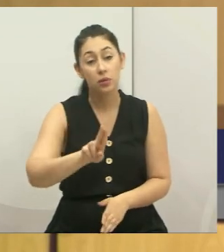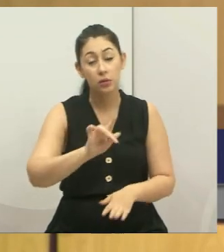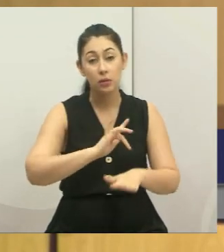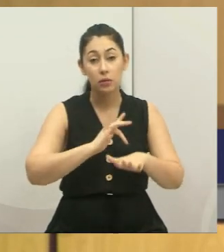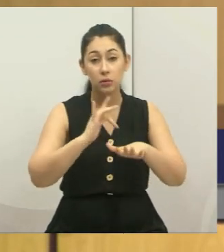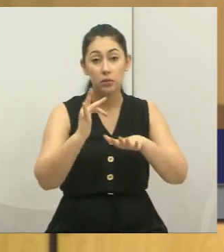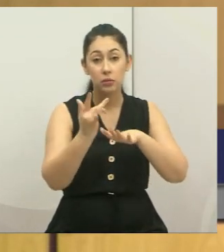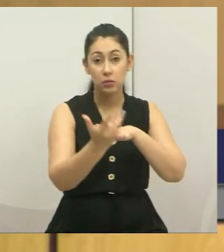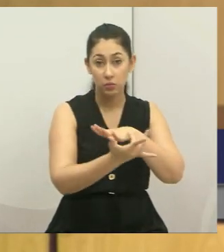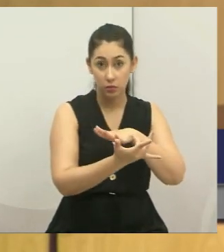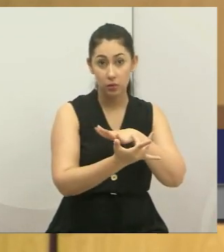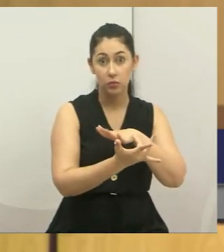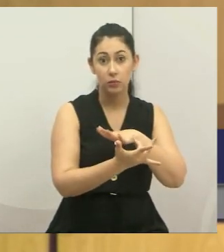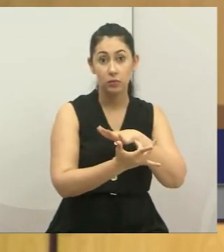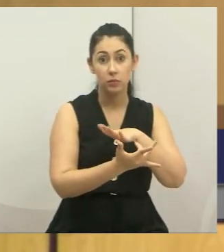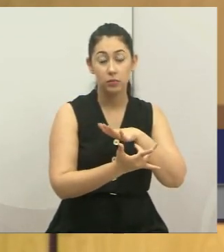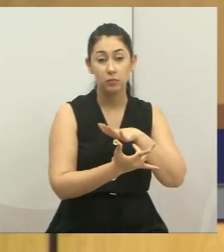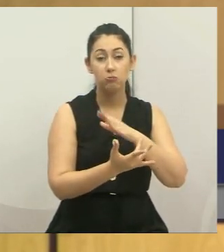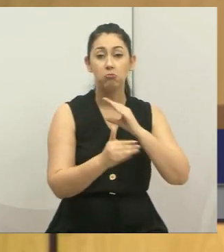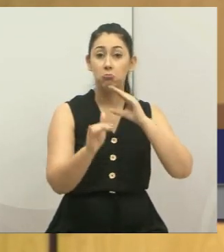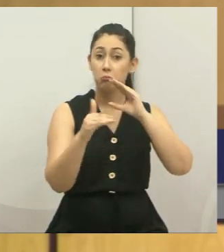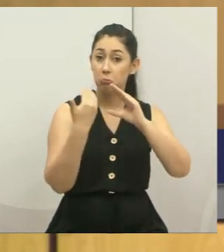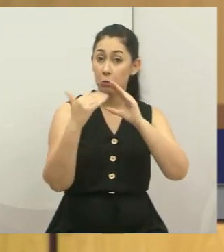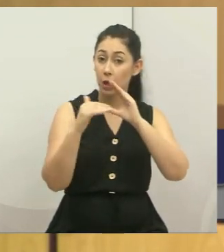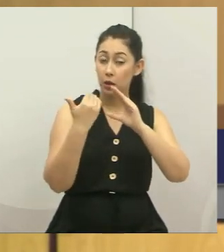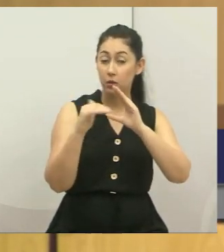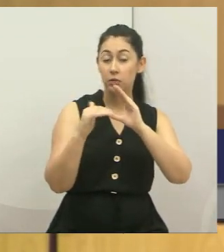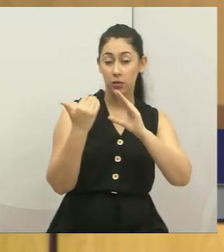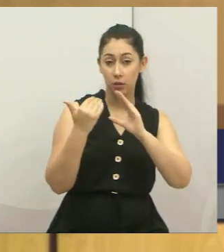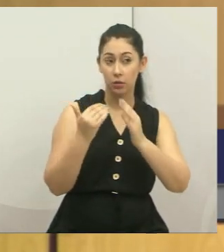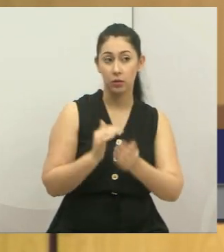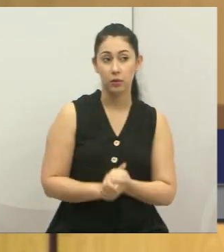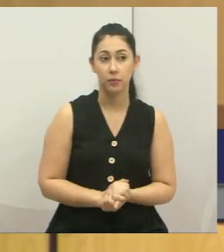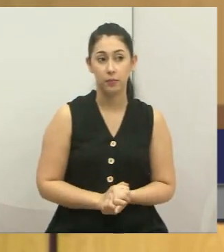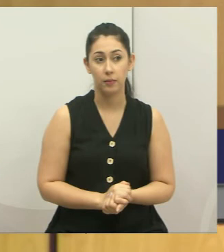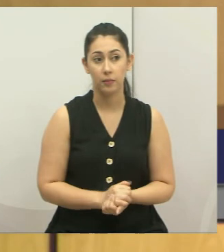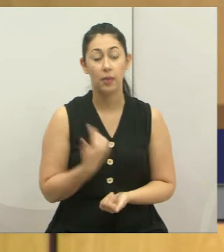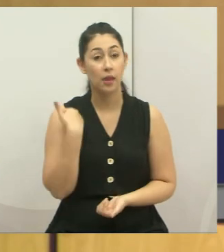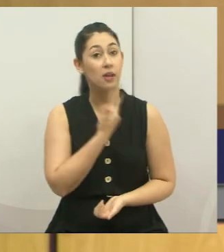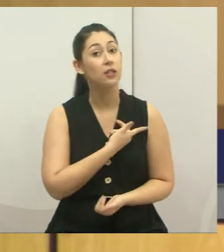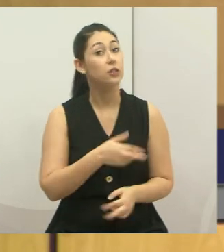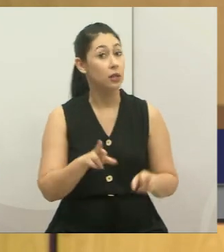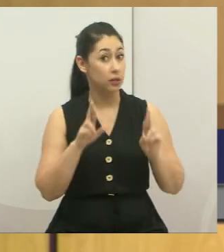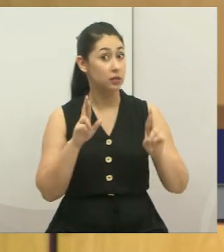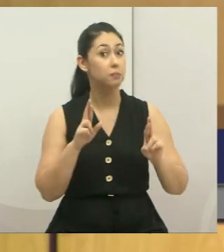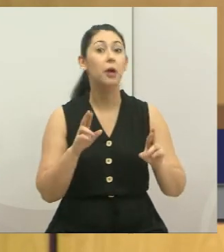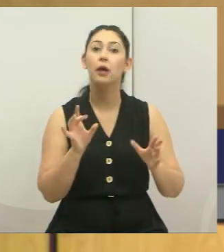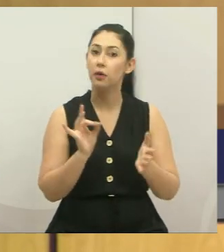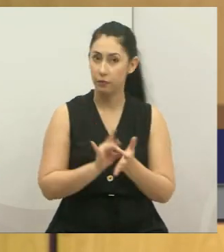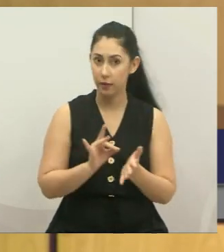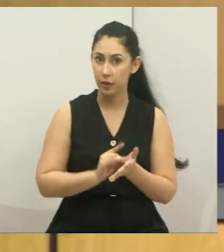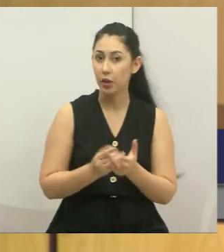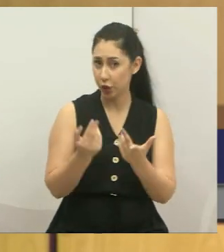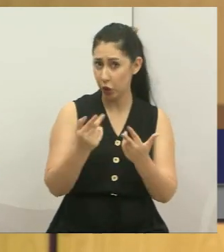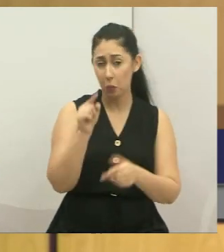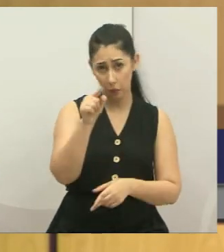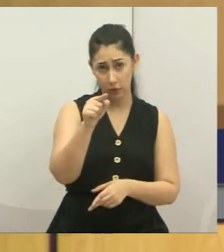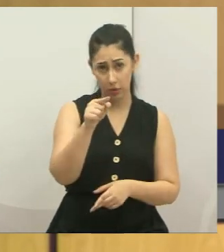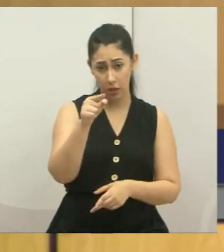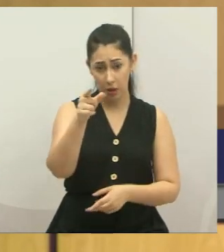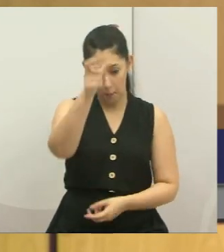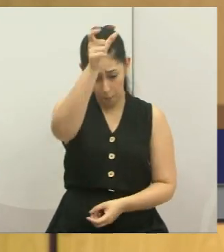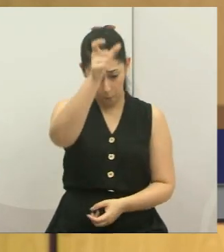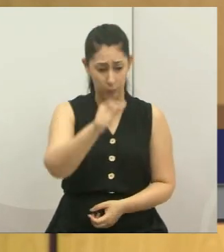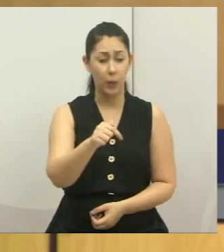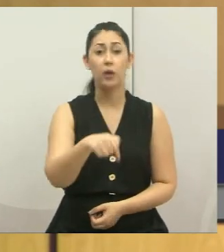do formulário que nós efetuamos. Então, a gente espera que realmente, assim como o senhor veio